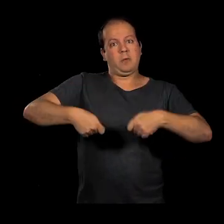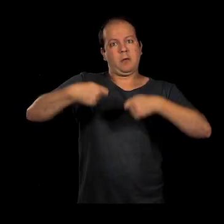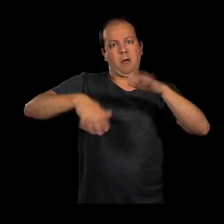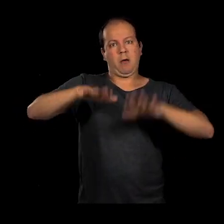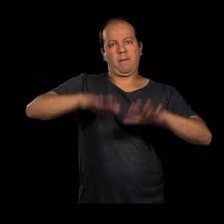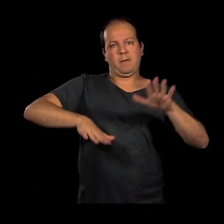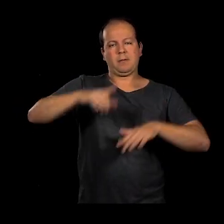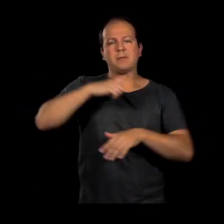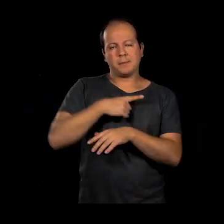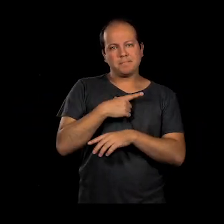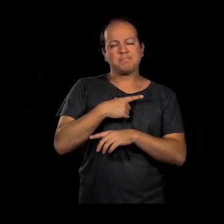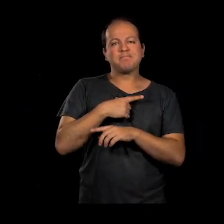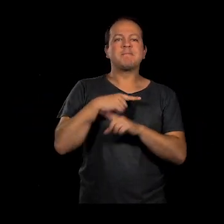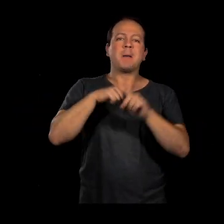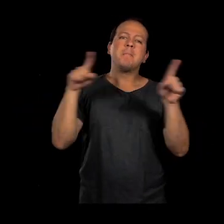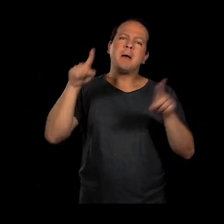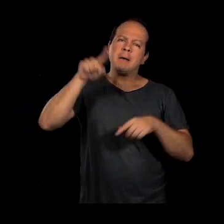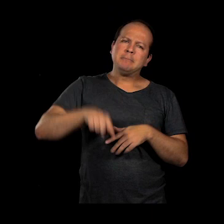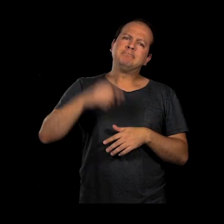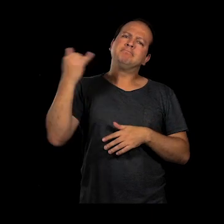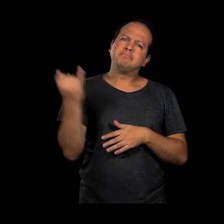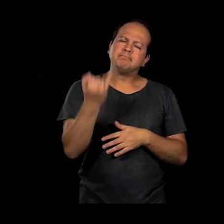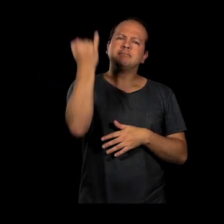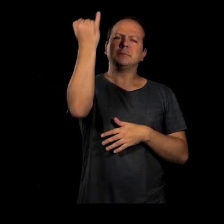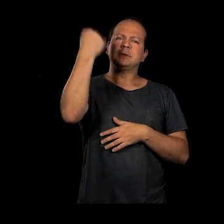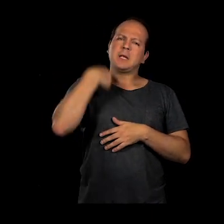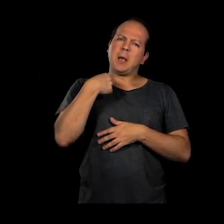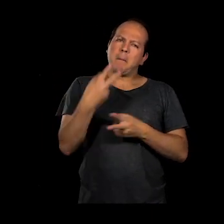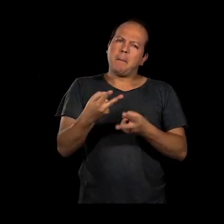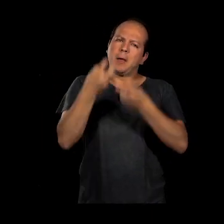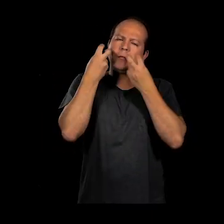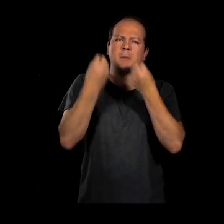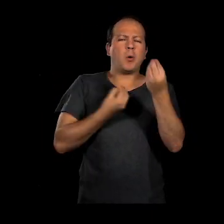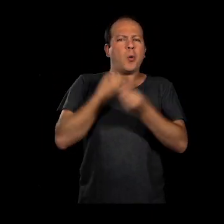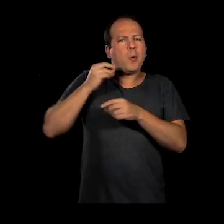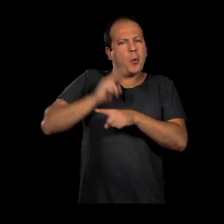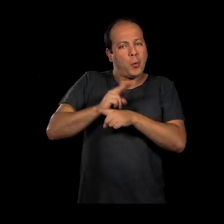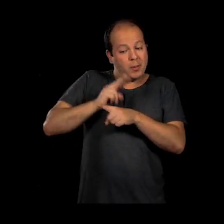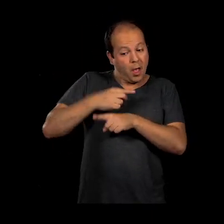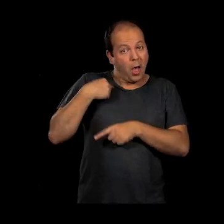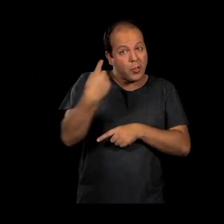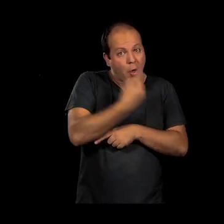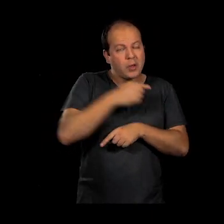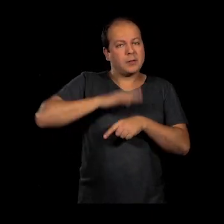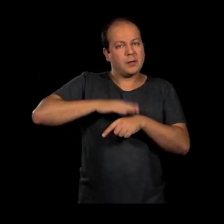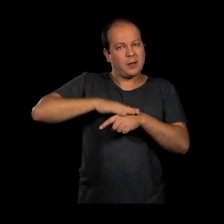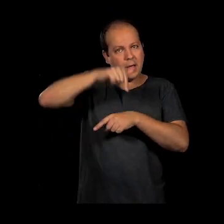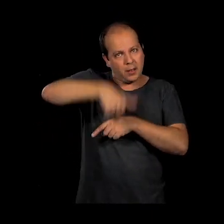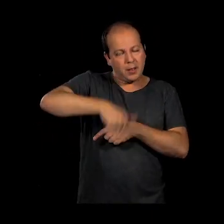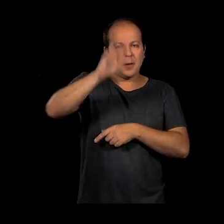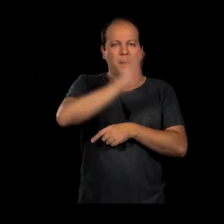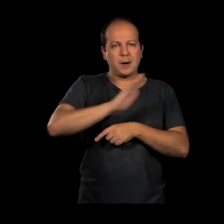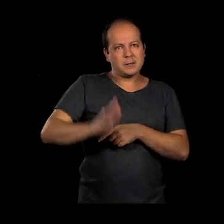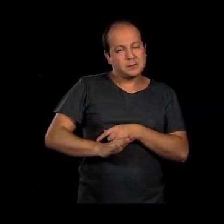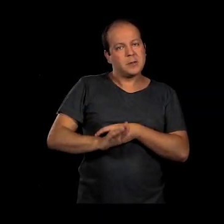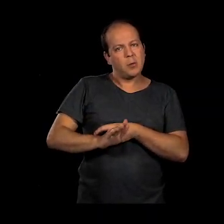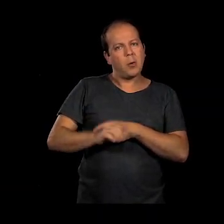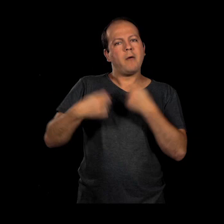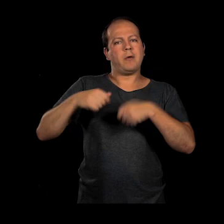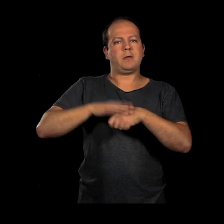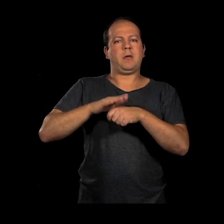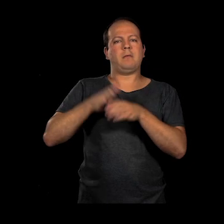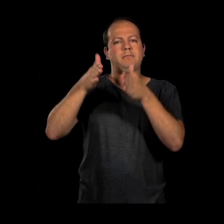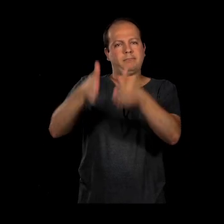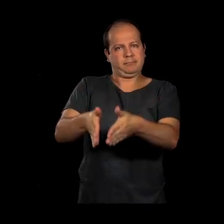talvez, mas é muito mais importante também a gente olhar e cuidar da nossa produção aqui, né? O valor está ali, né?